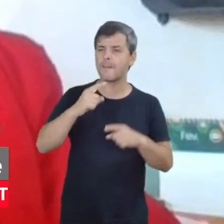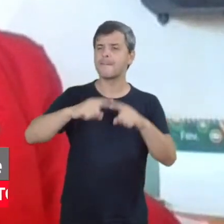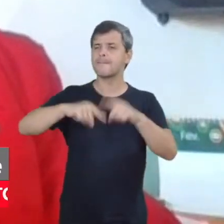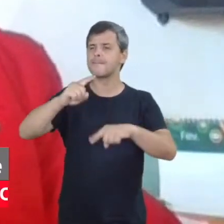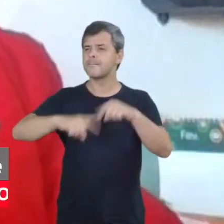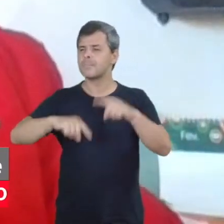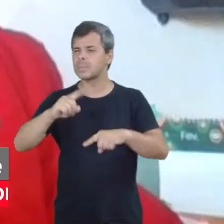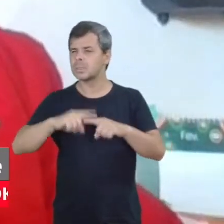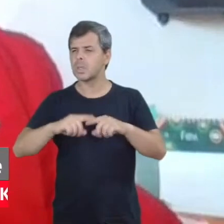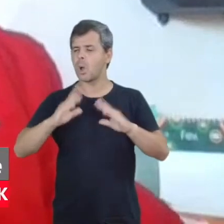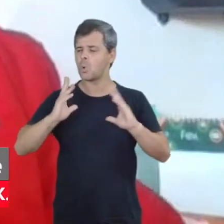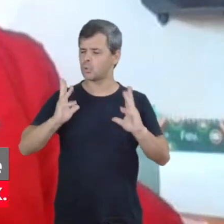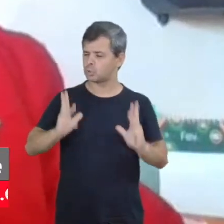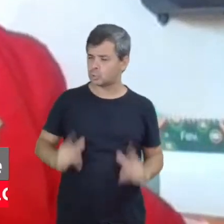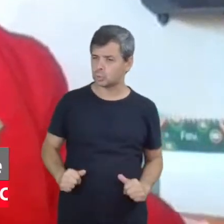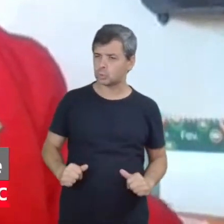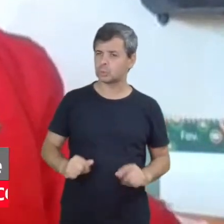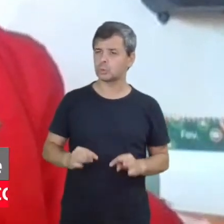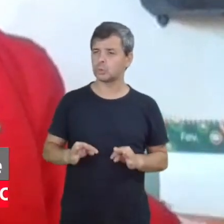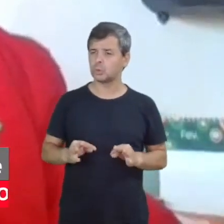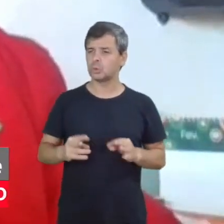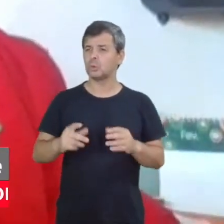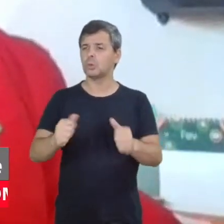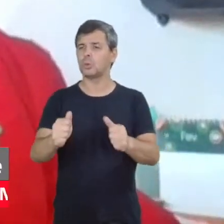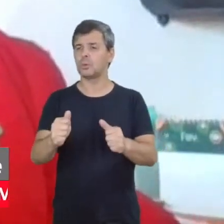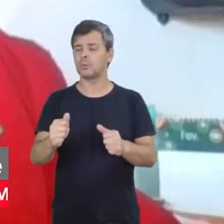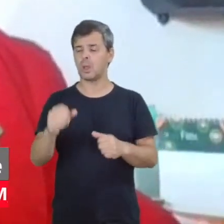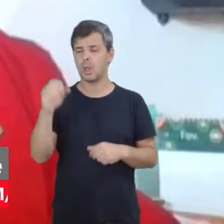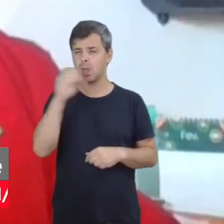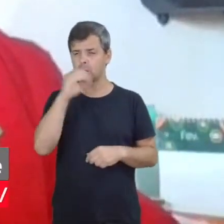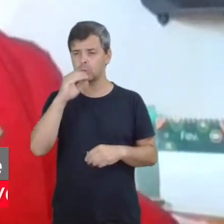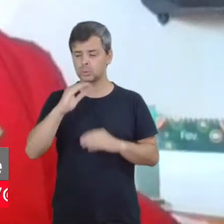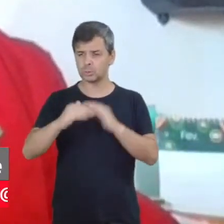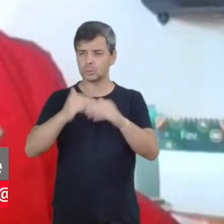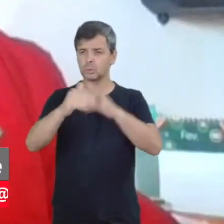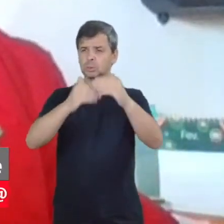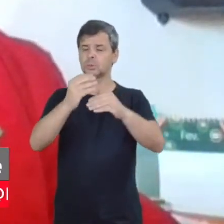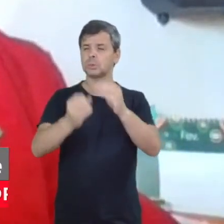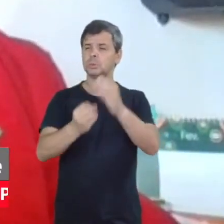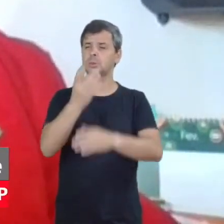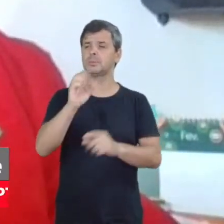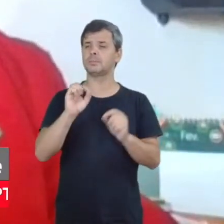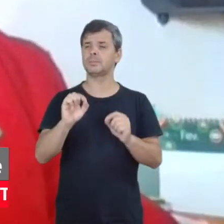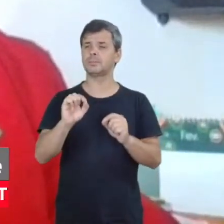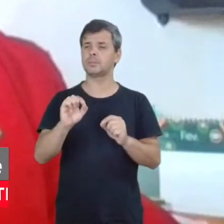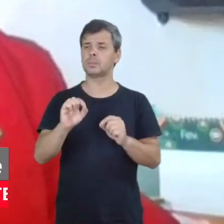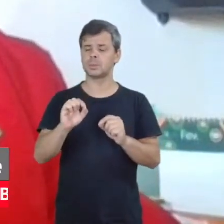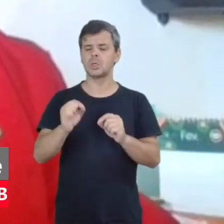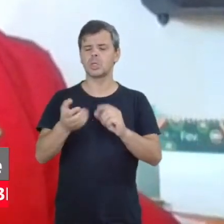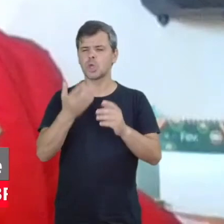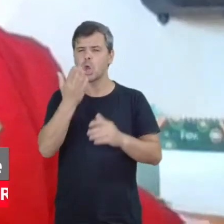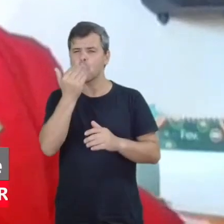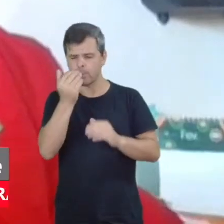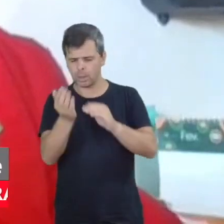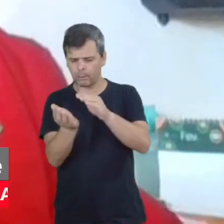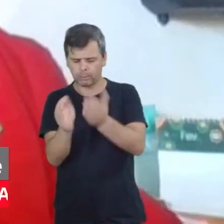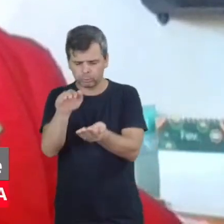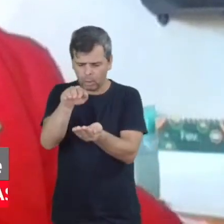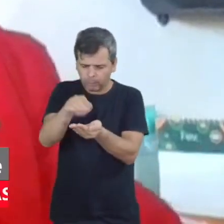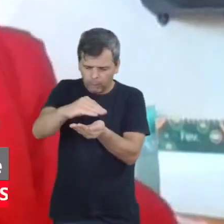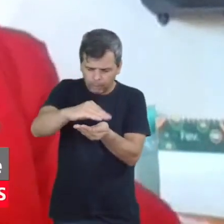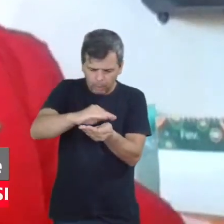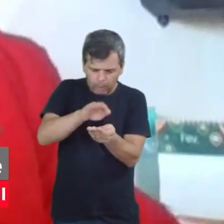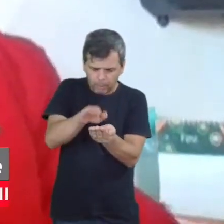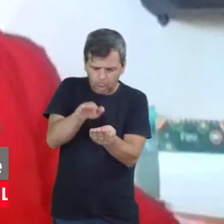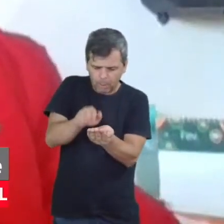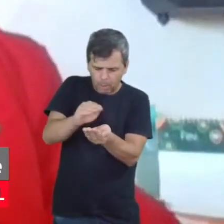material higiênico, mas também nós começamos rapidamente o processo de produção de marmitas, né? Nós